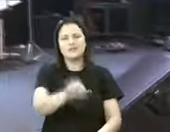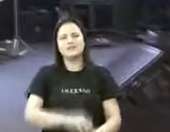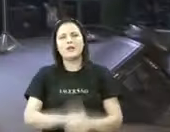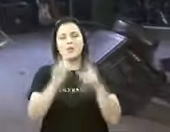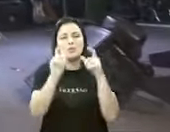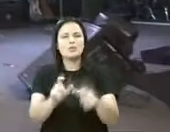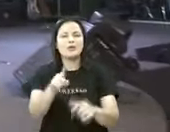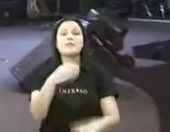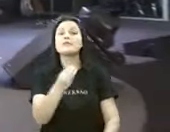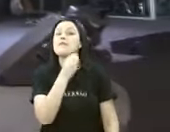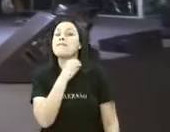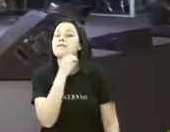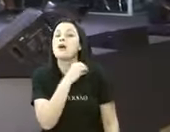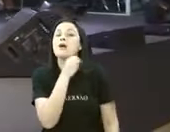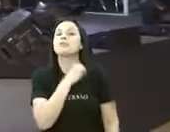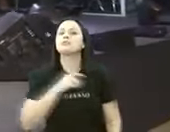fraco.